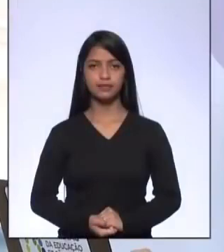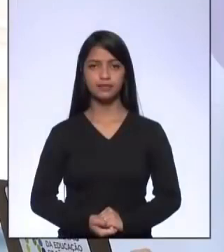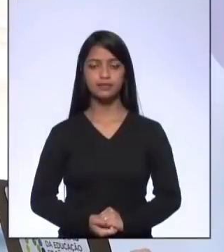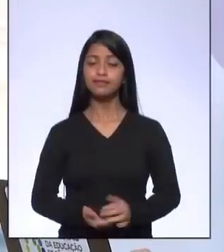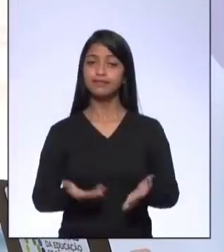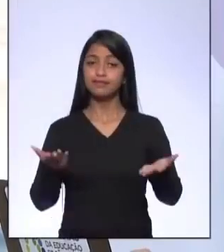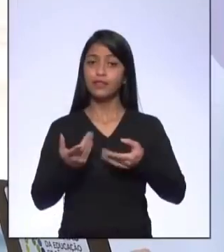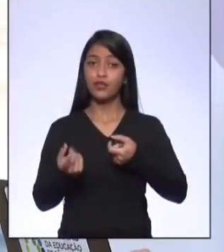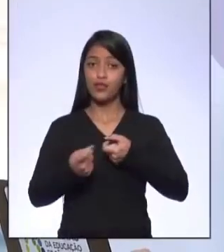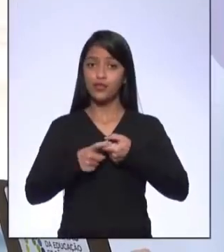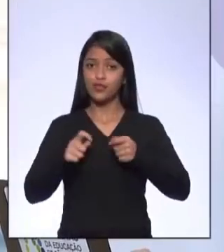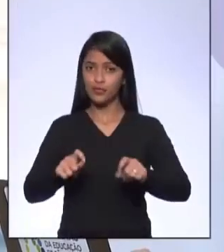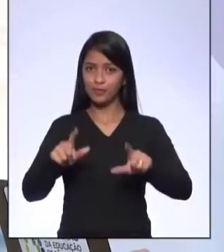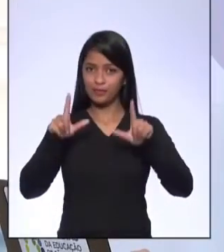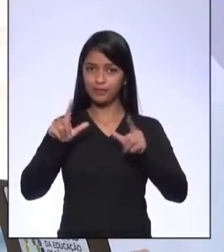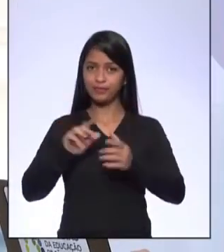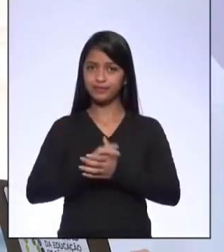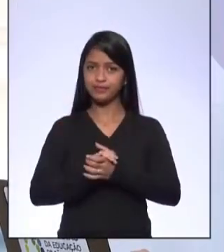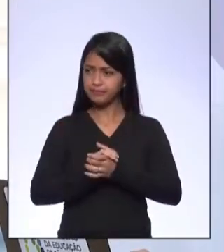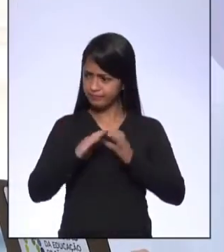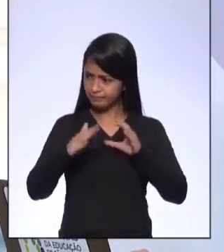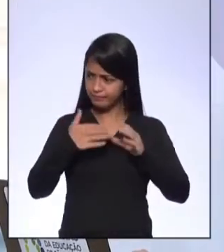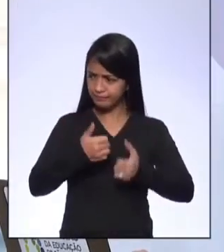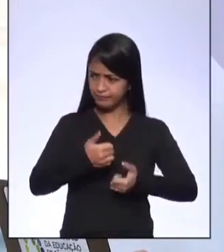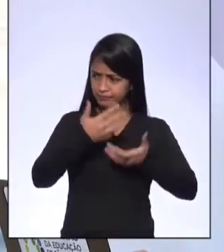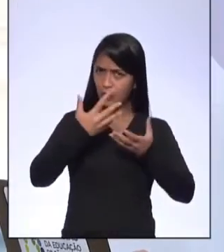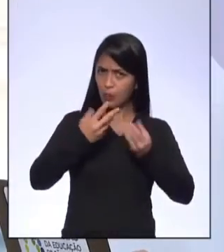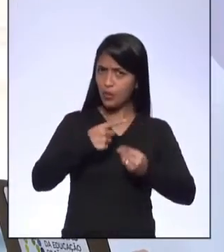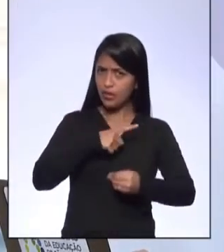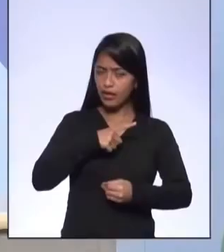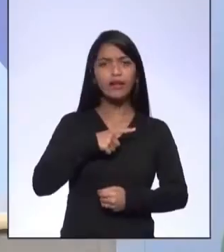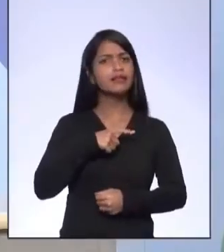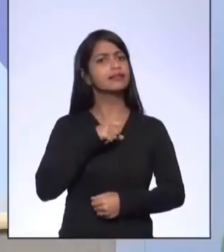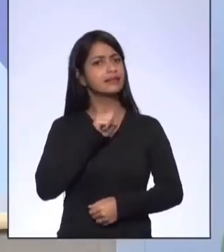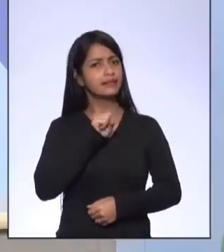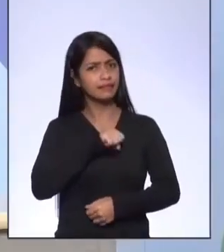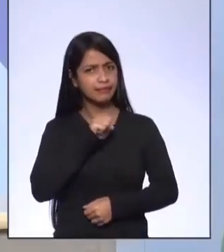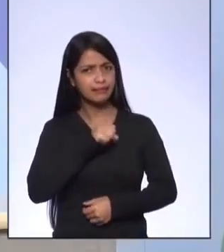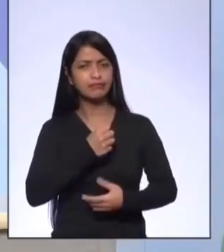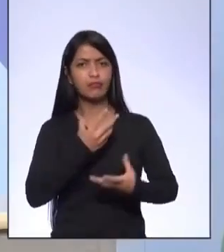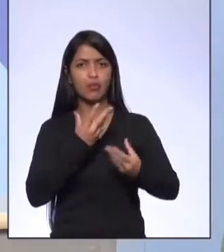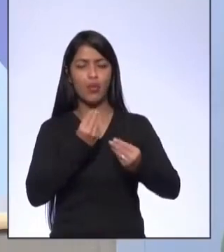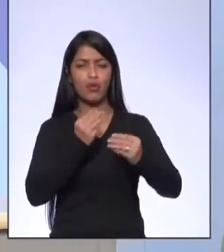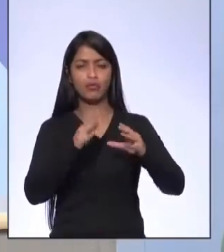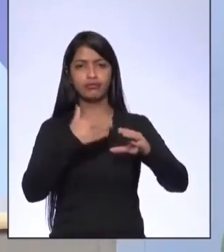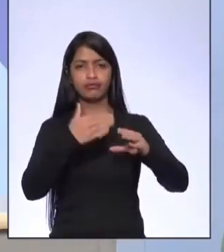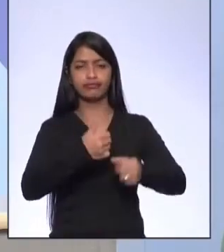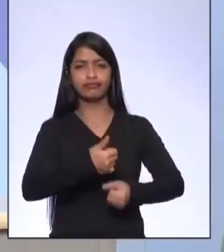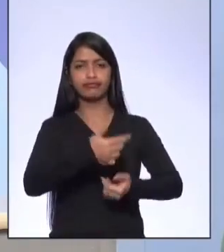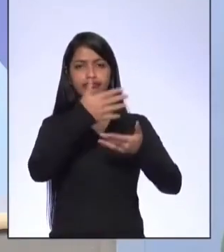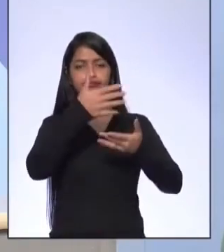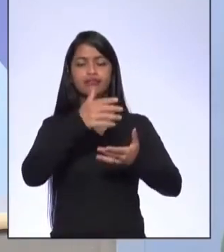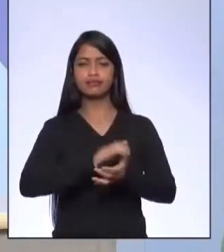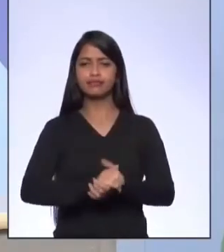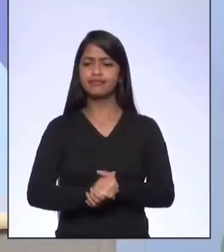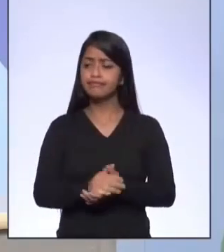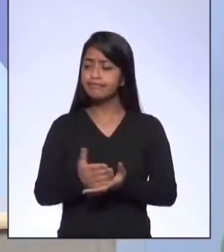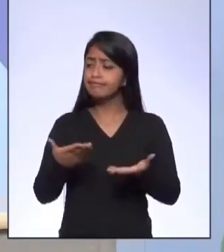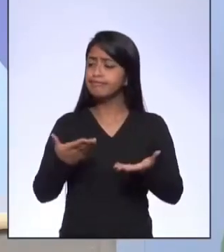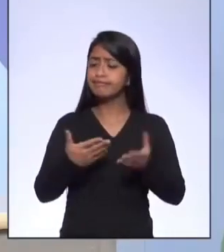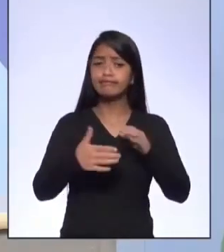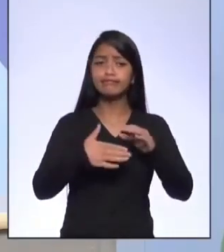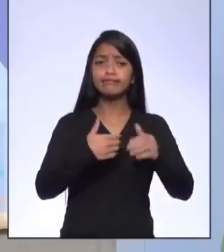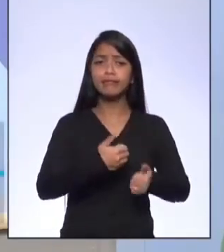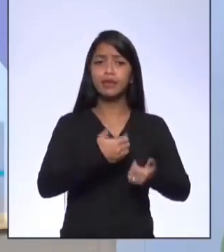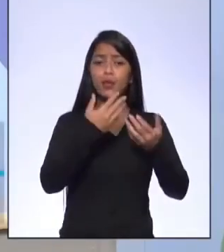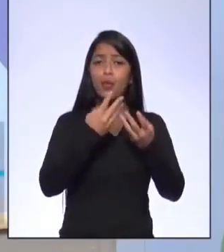Estamos de volta. Professor Antônio, muitas interações? Muitas interações, sim. O que a gente tem aí? Quais as qualidades que a gente tem? Umas eu já falei